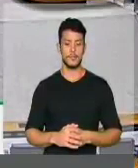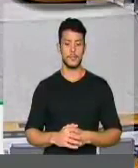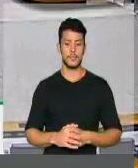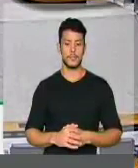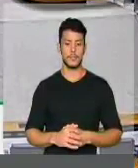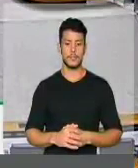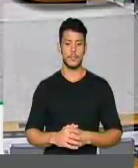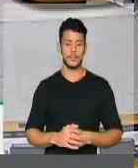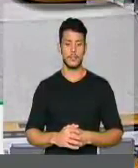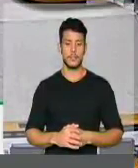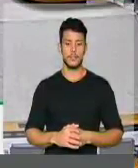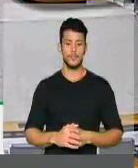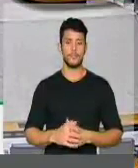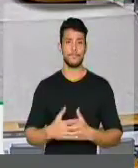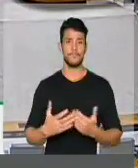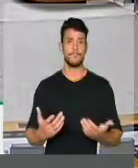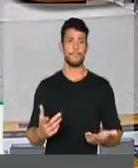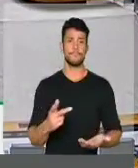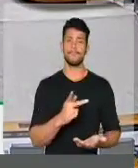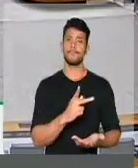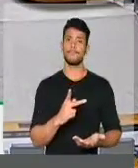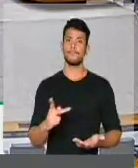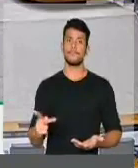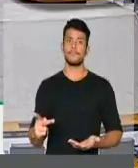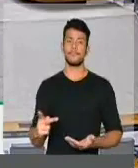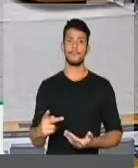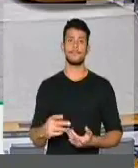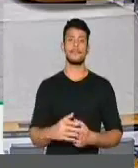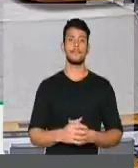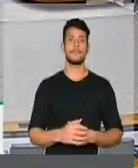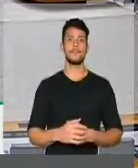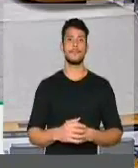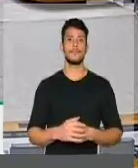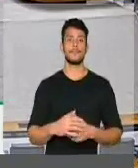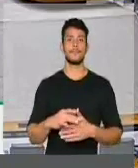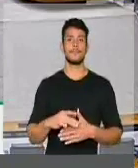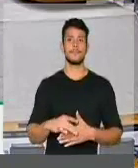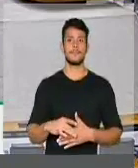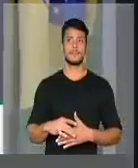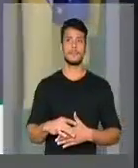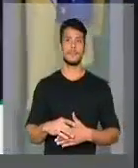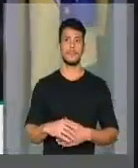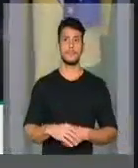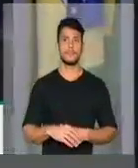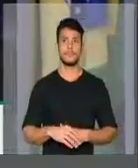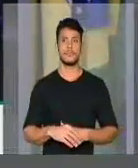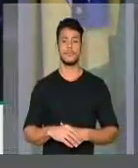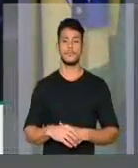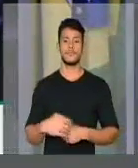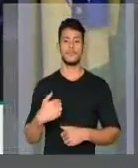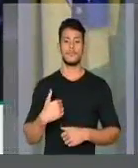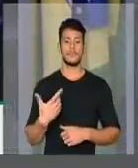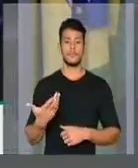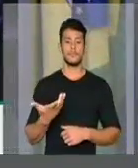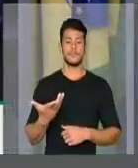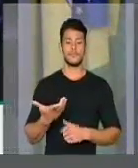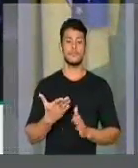líder e do meu partido, quero congratular aos 90 anos